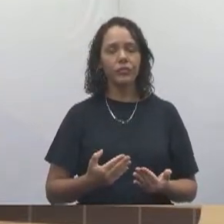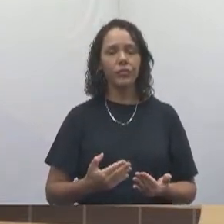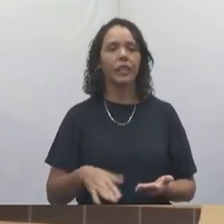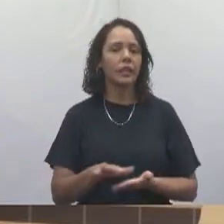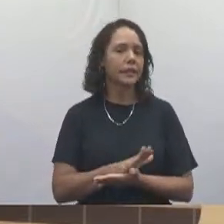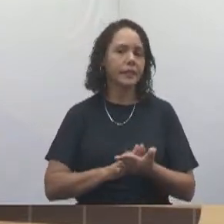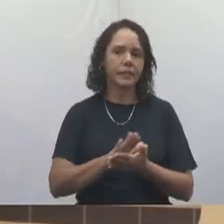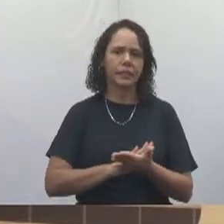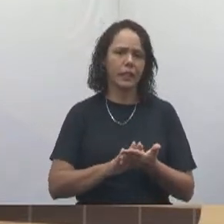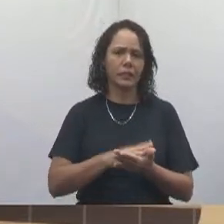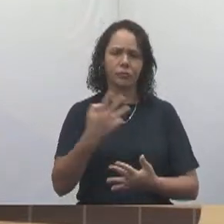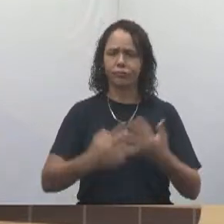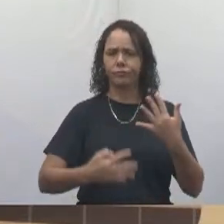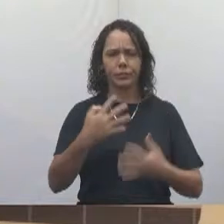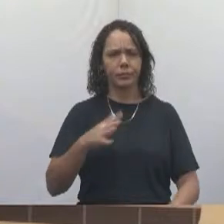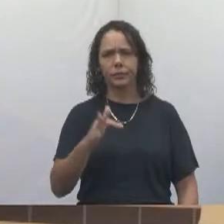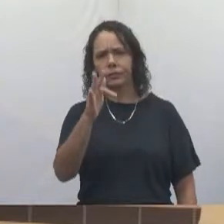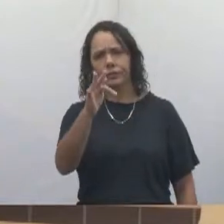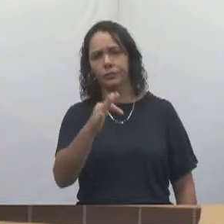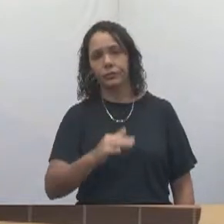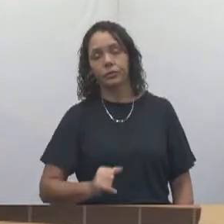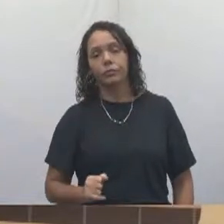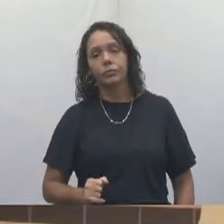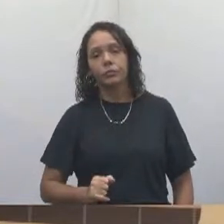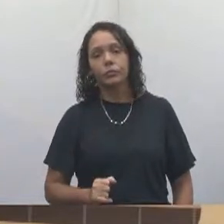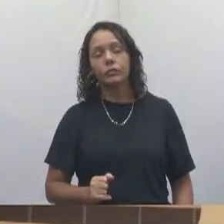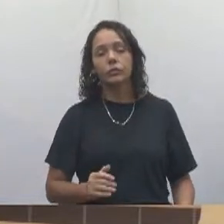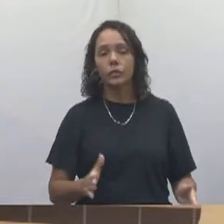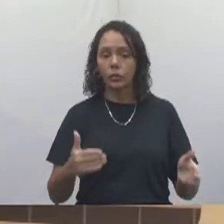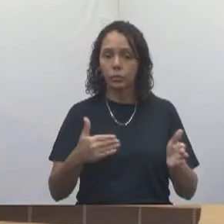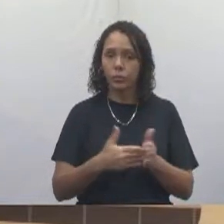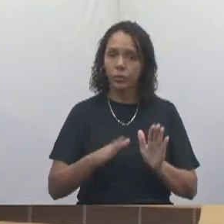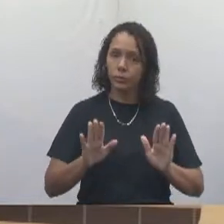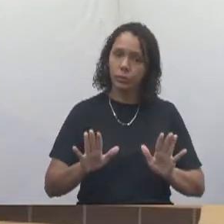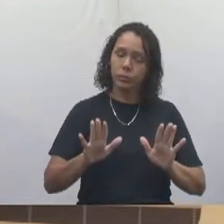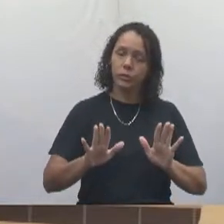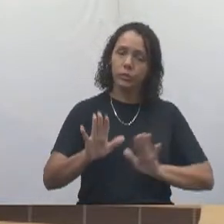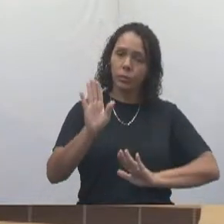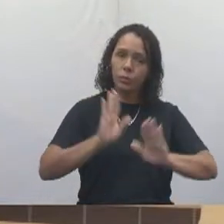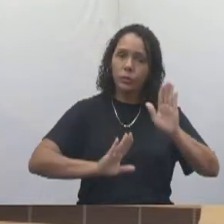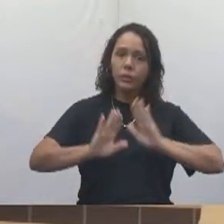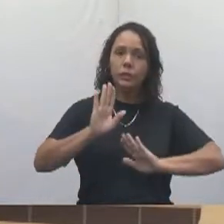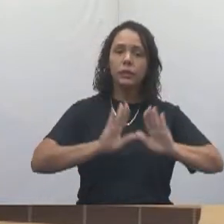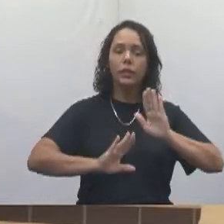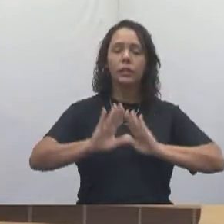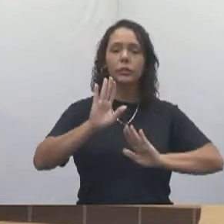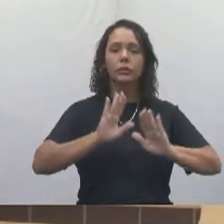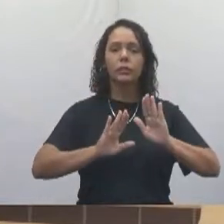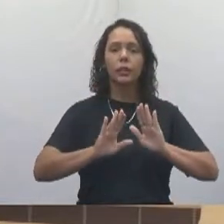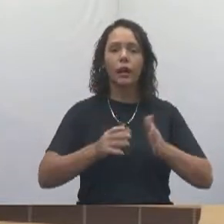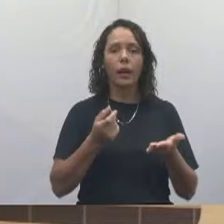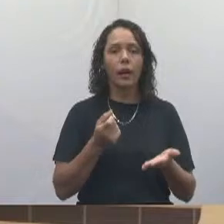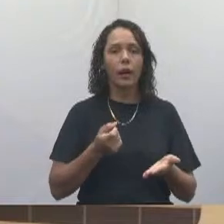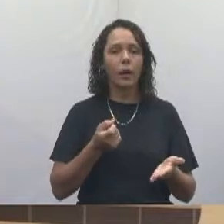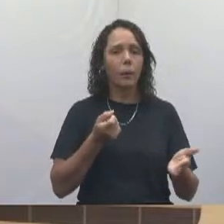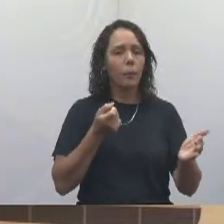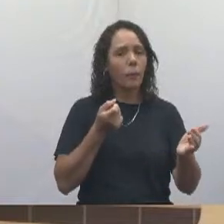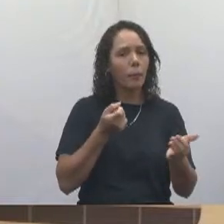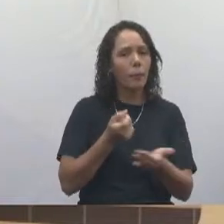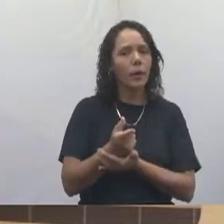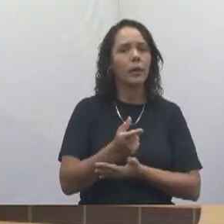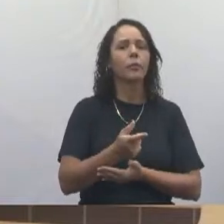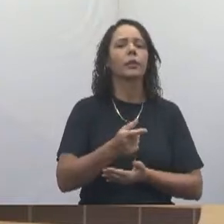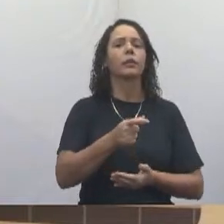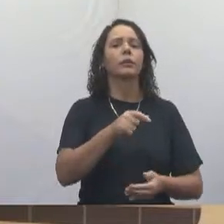nada o futuro da cidade. Por último, e aí é um alerta que a gente deixa, o custeio da educação, o custeio da